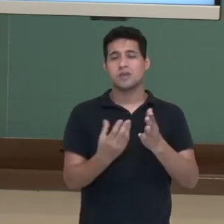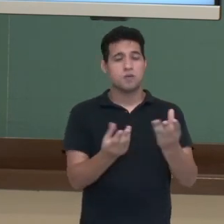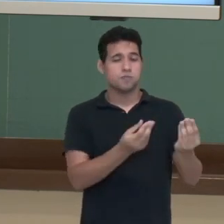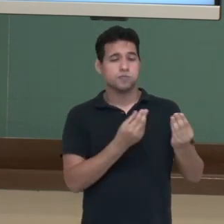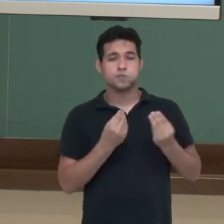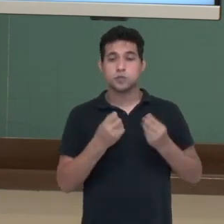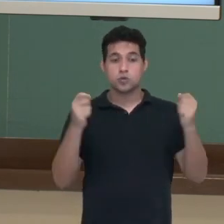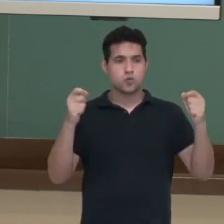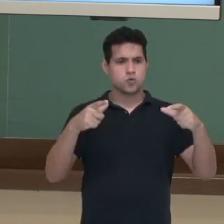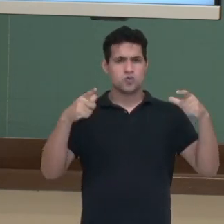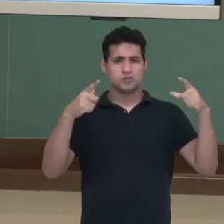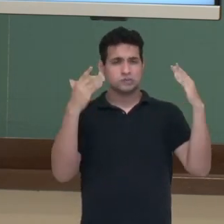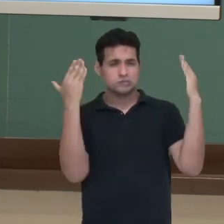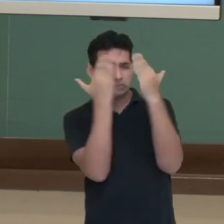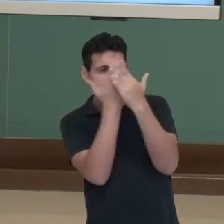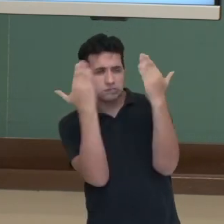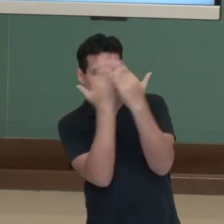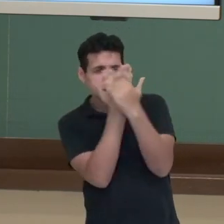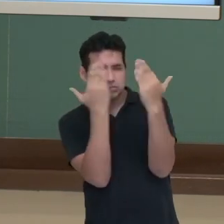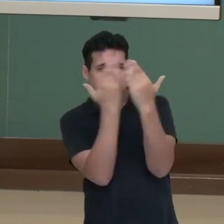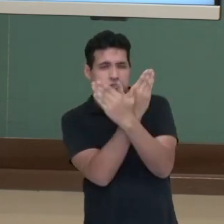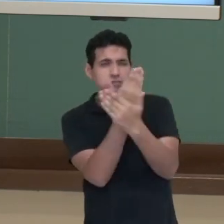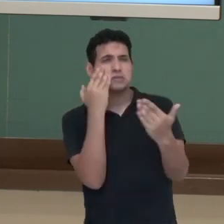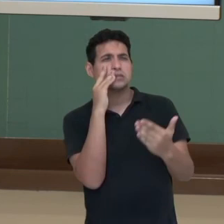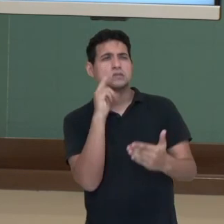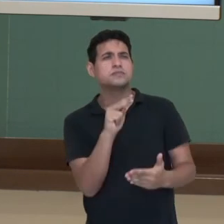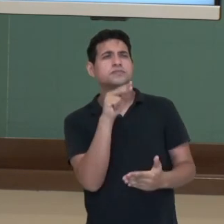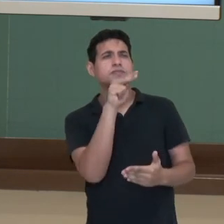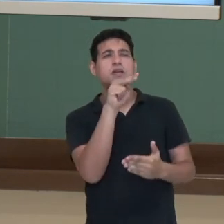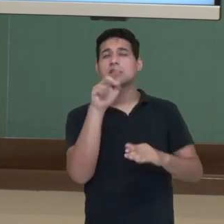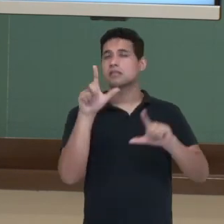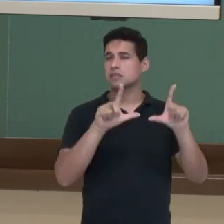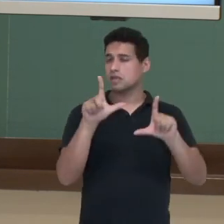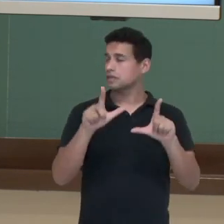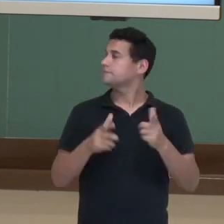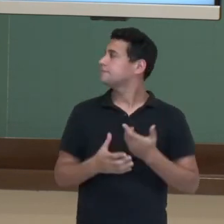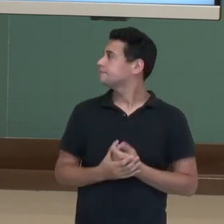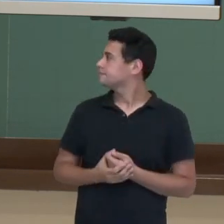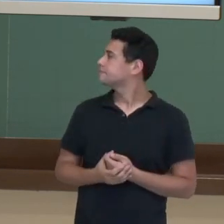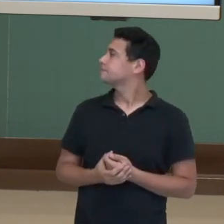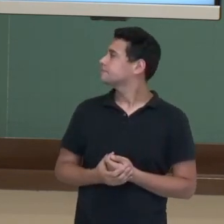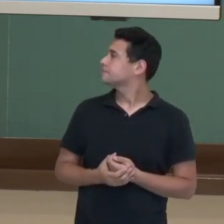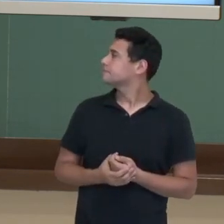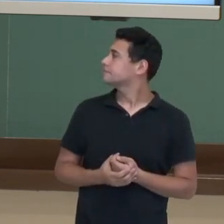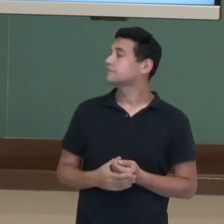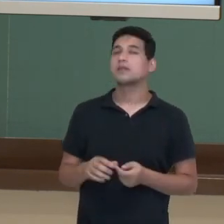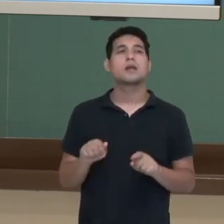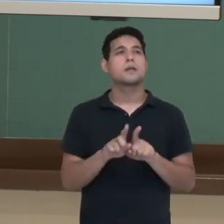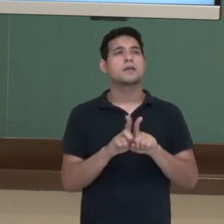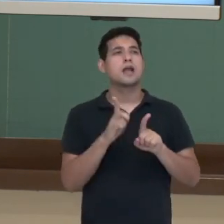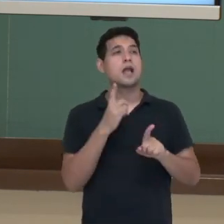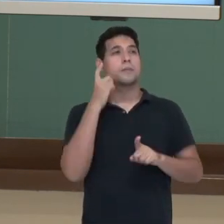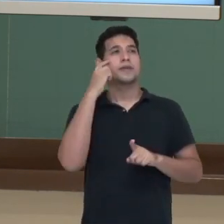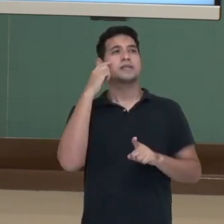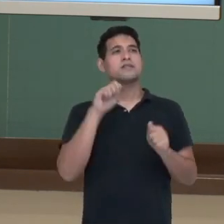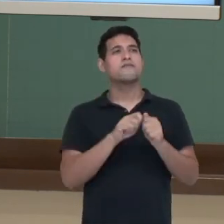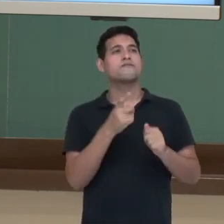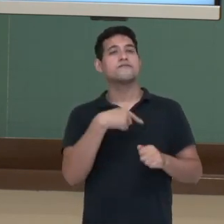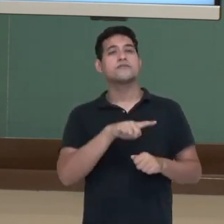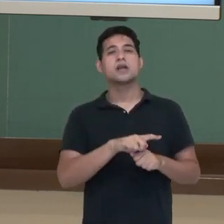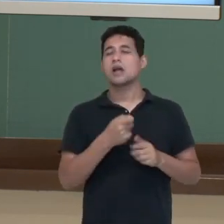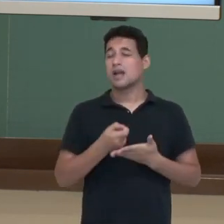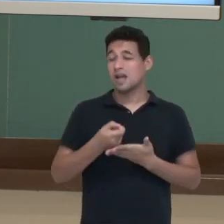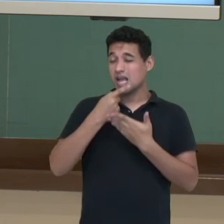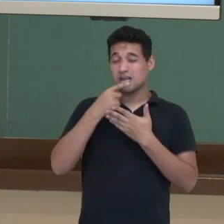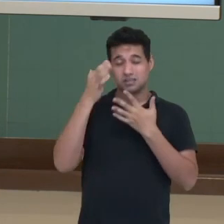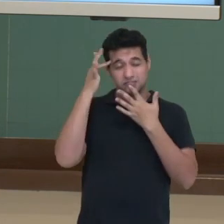bastante luz que nos impedía de ver bien la pantalla de la televisión. Me duele la cabeza. Tomaré una